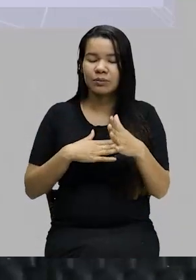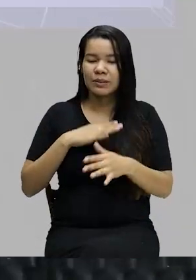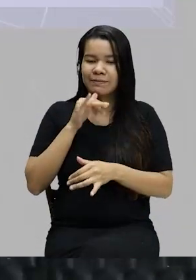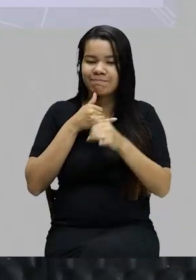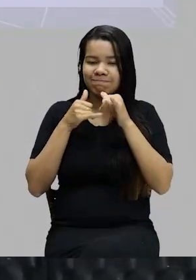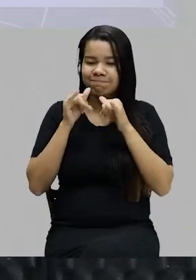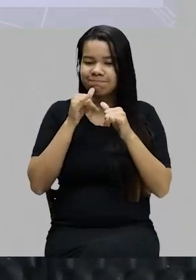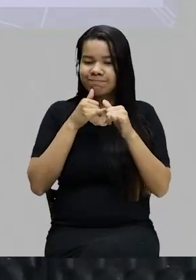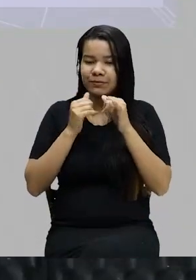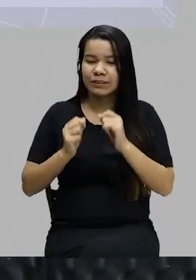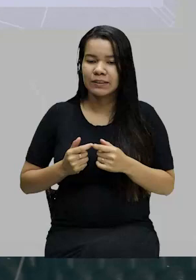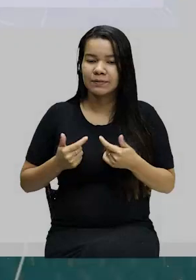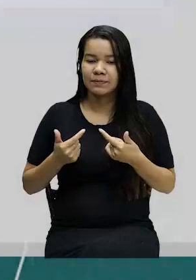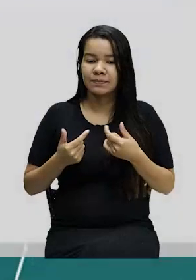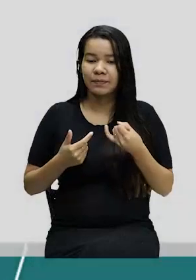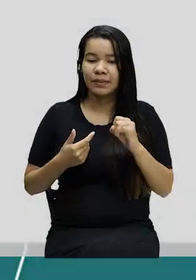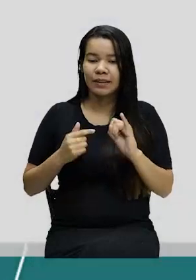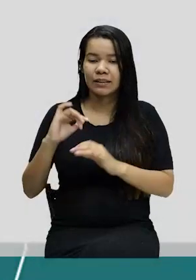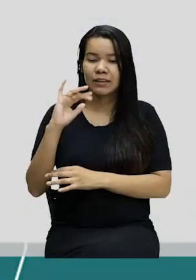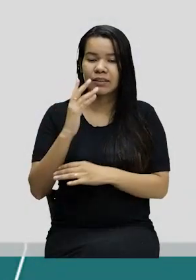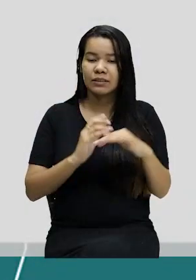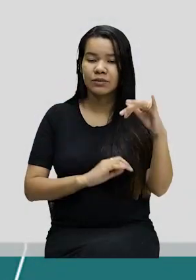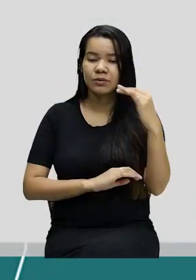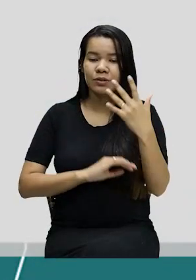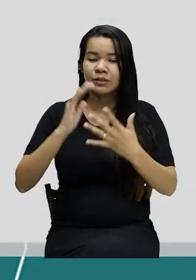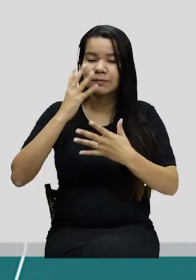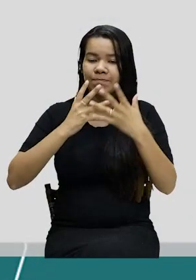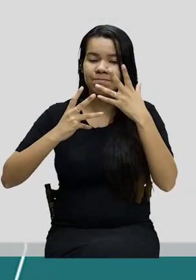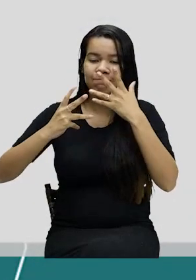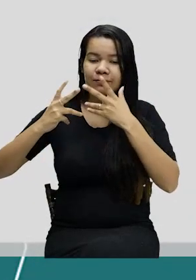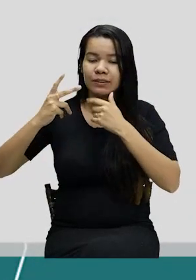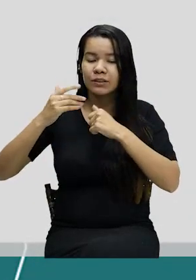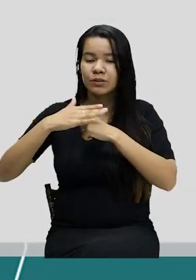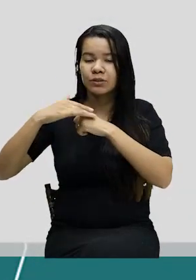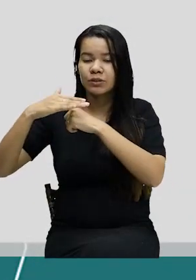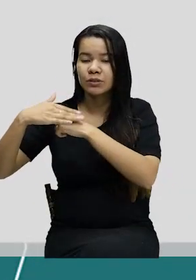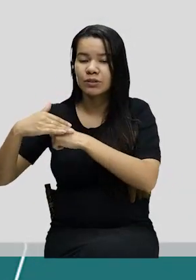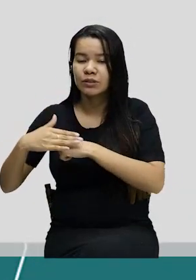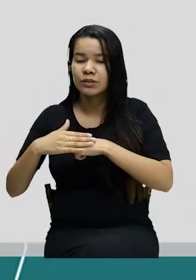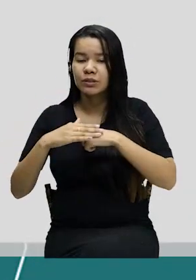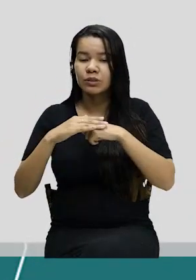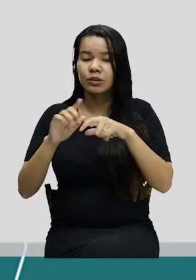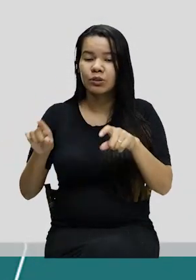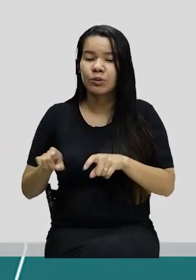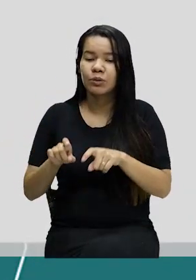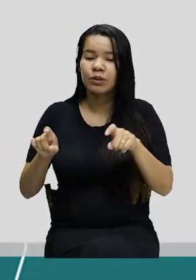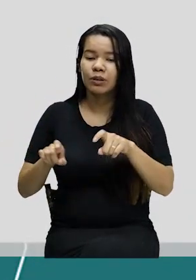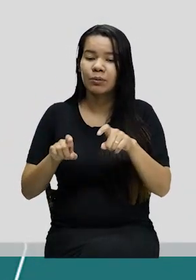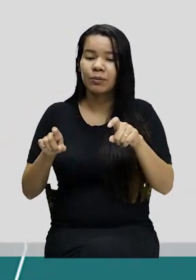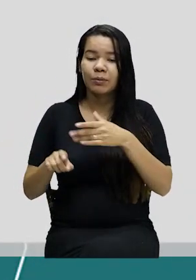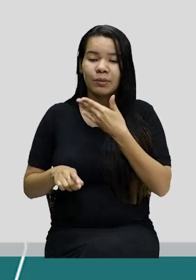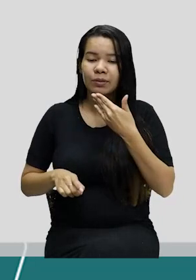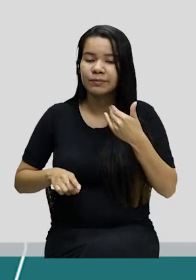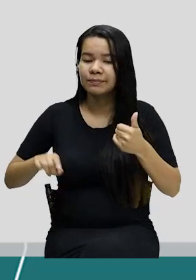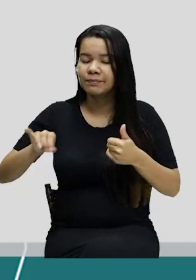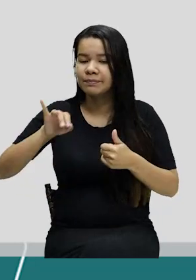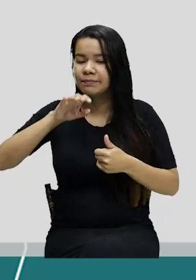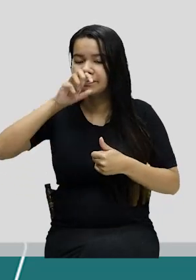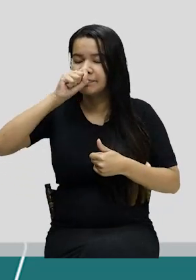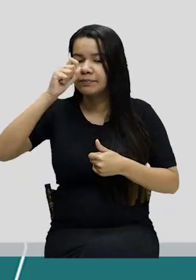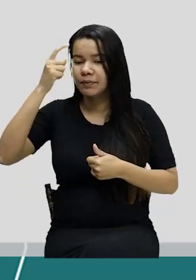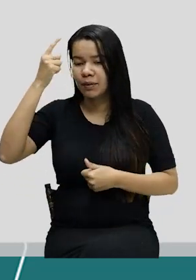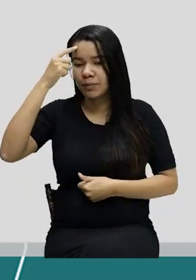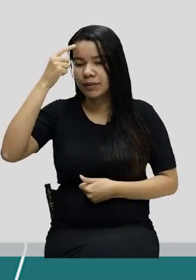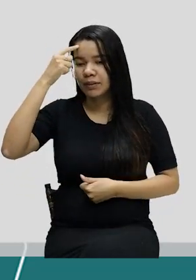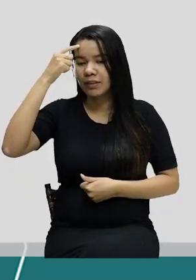desafia. Se das flores a bela contextura esmalta o campo na melhor fragrância, para dar uma